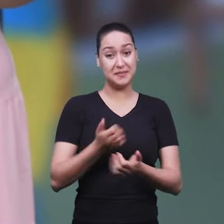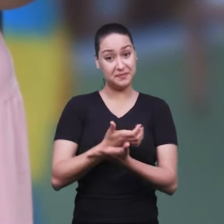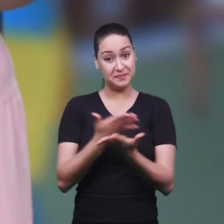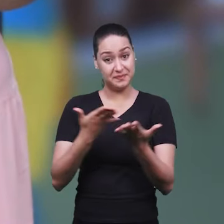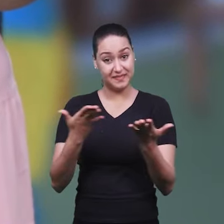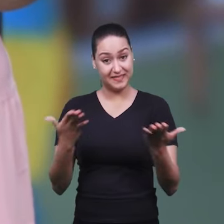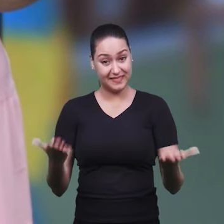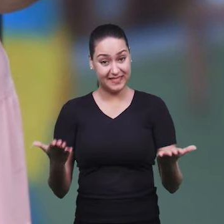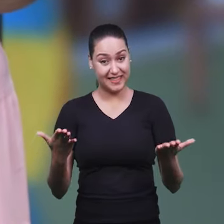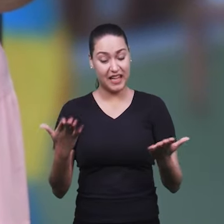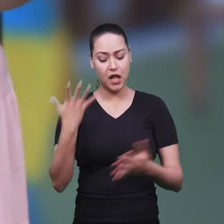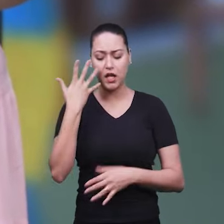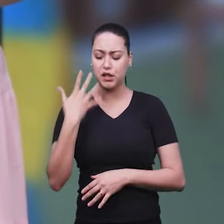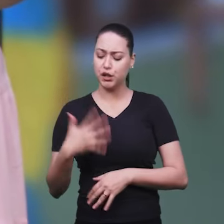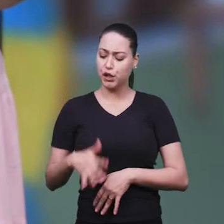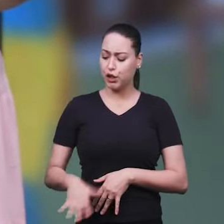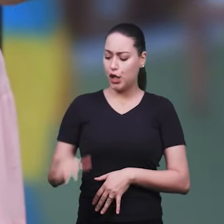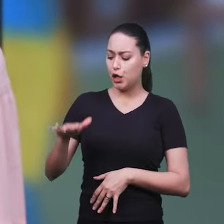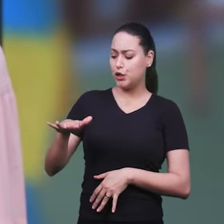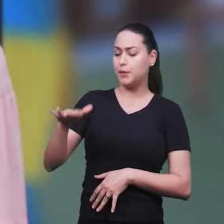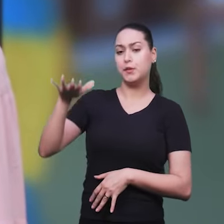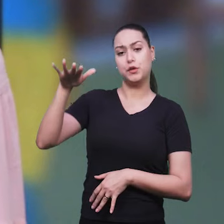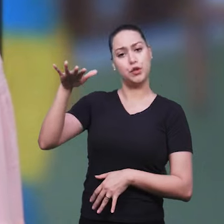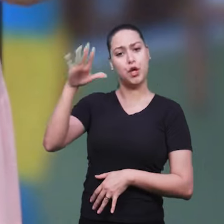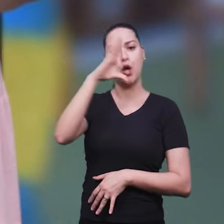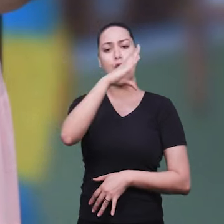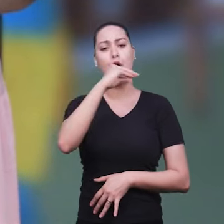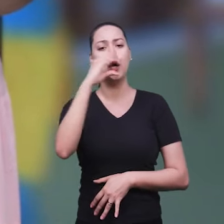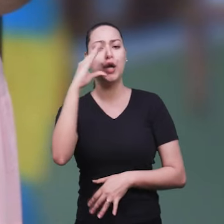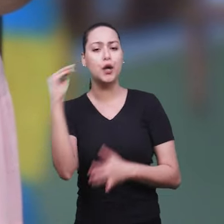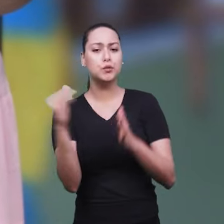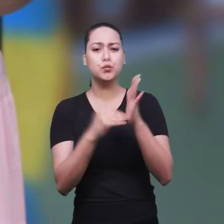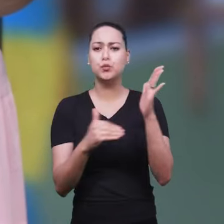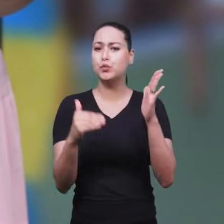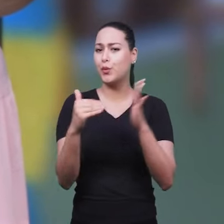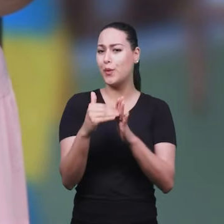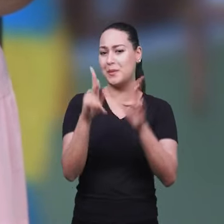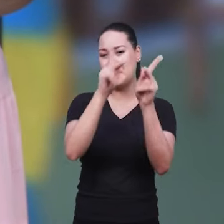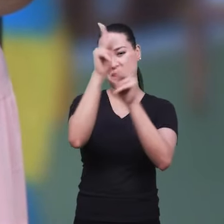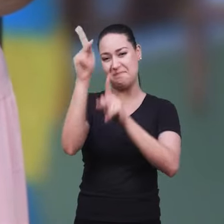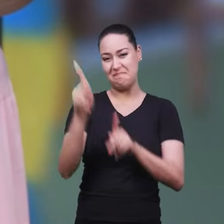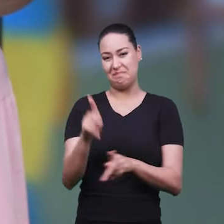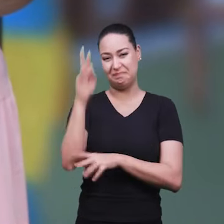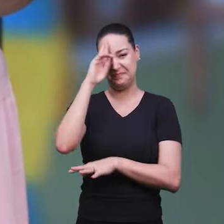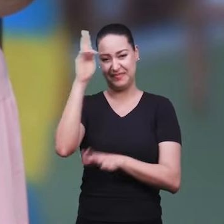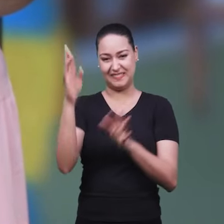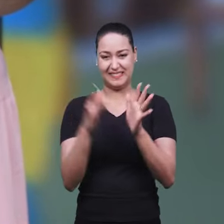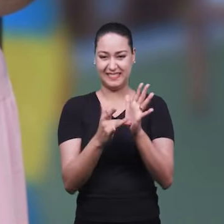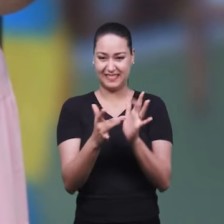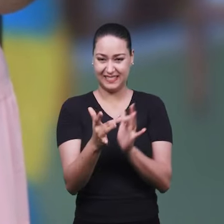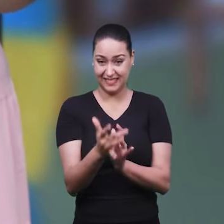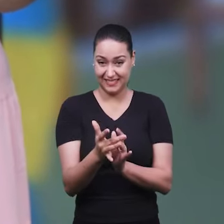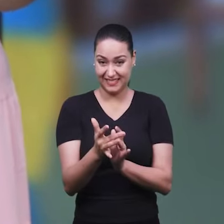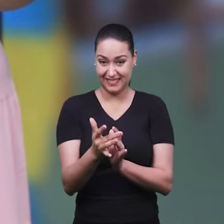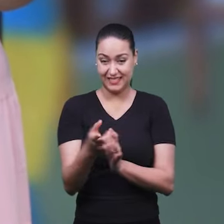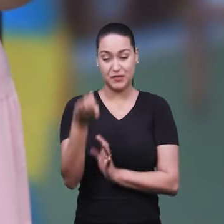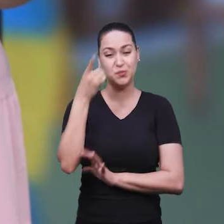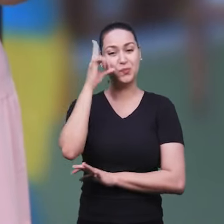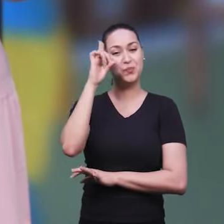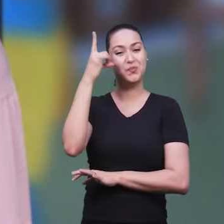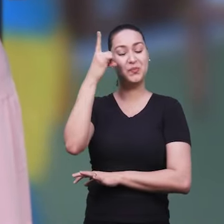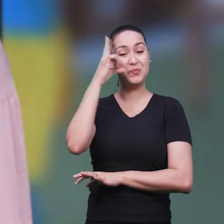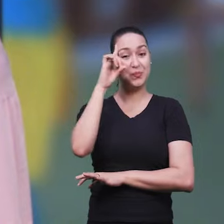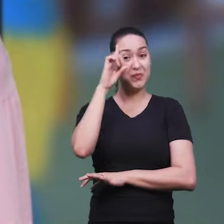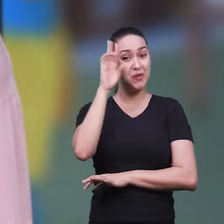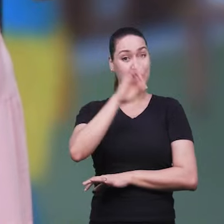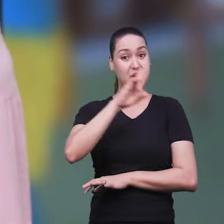Saudamos as crianças, intermediários, adolescentes e todos que nos assistem com a paz do Senhor Jesus. A cada dia mais, o